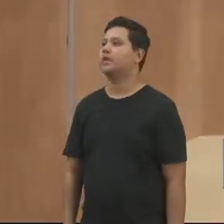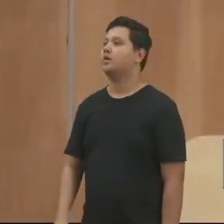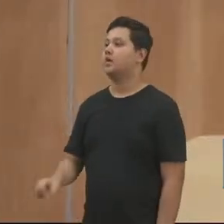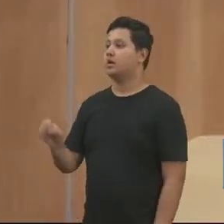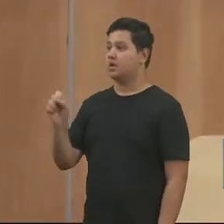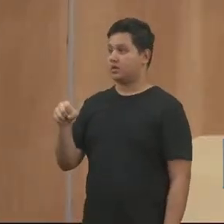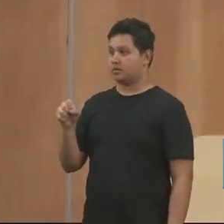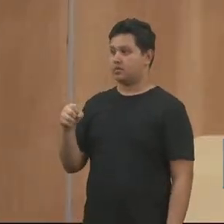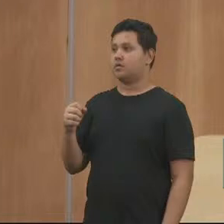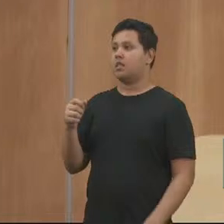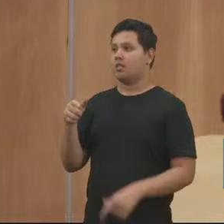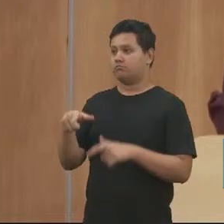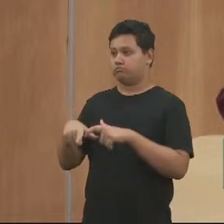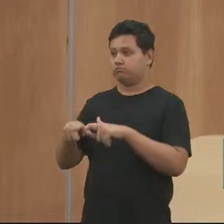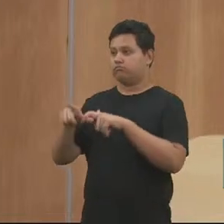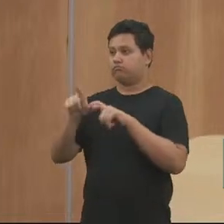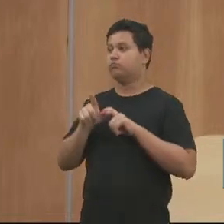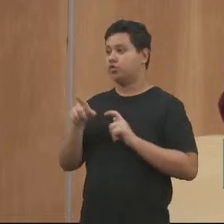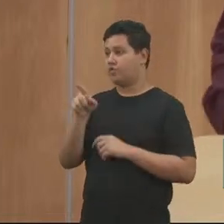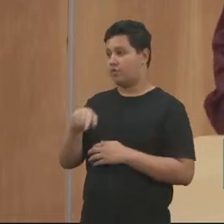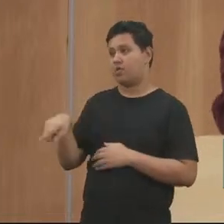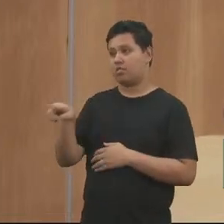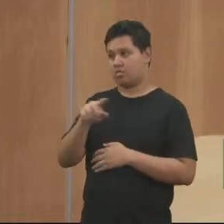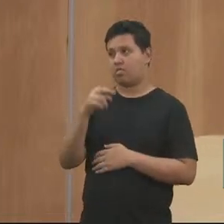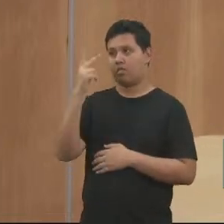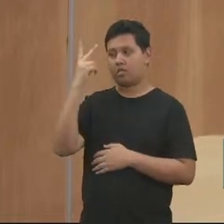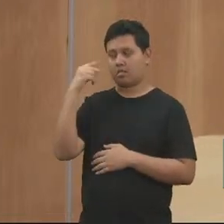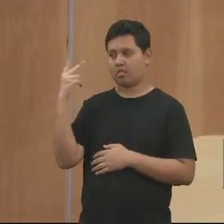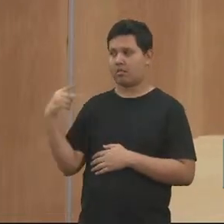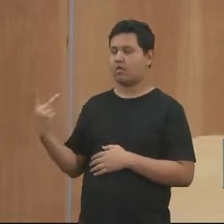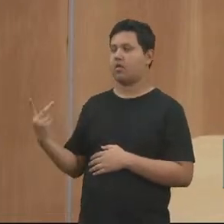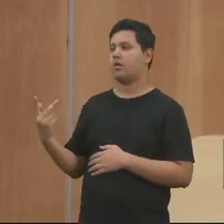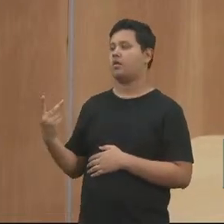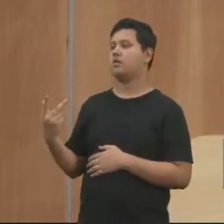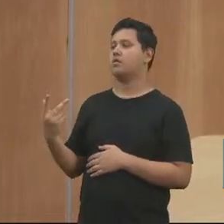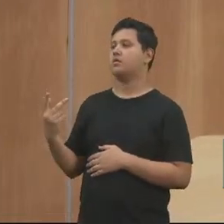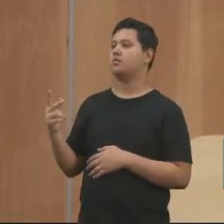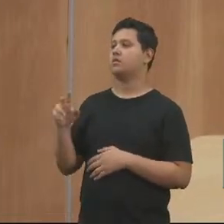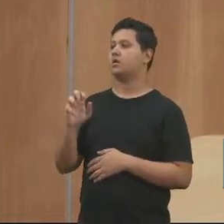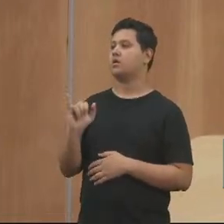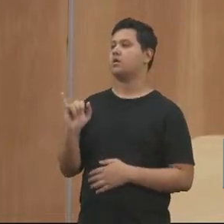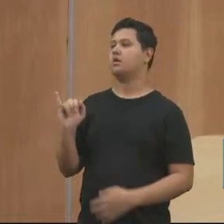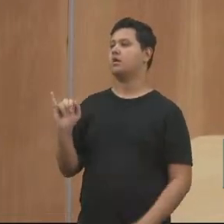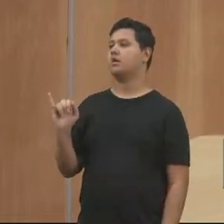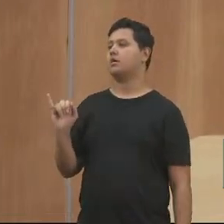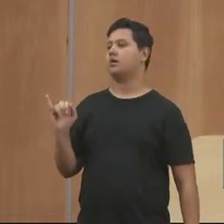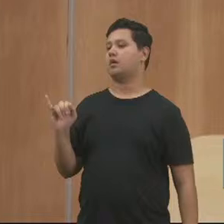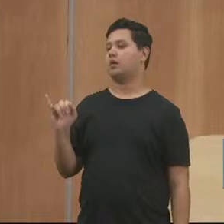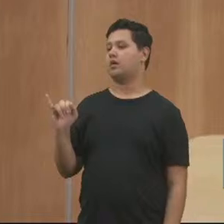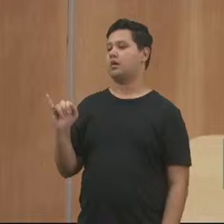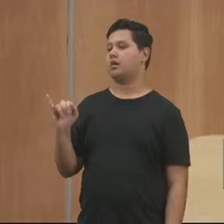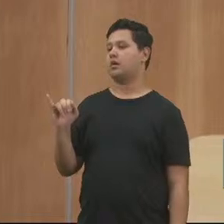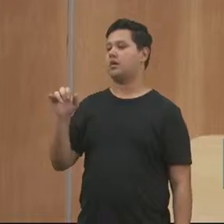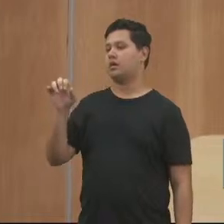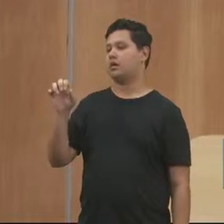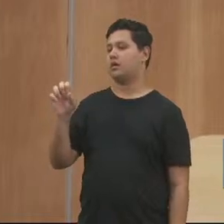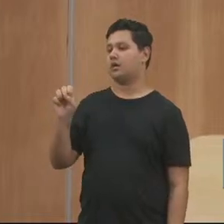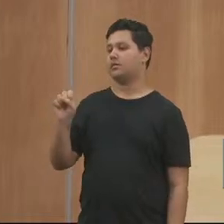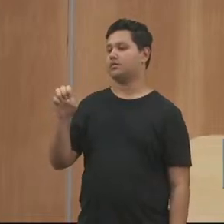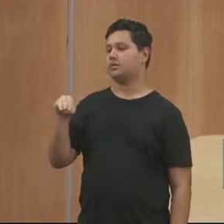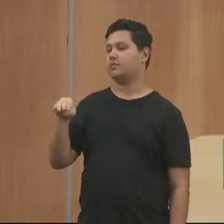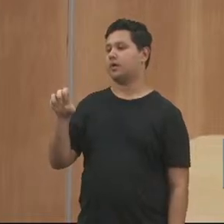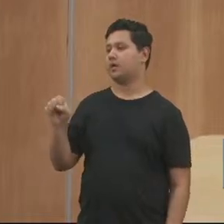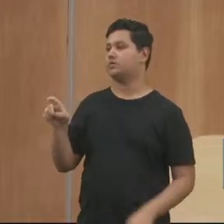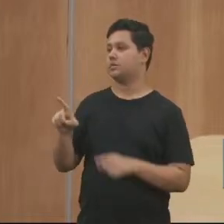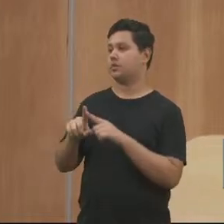frustração, conforme alguns vereadores aqui levantaram, né, tanto na linha de ICMS quanto na linha de transferência de capital, e